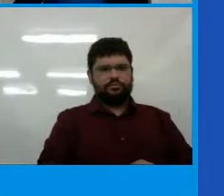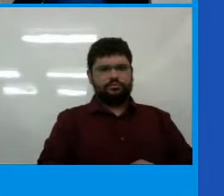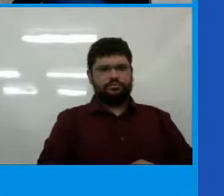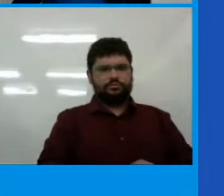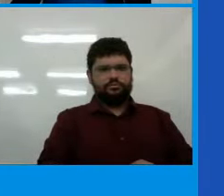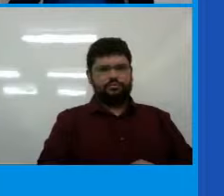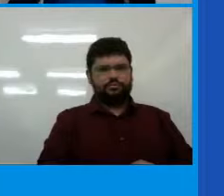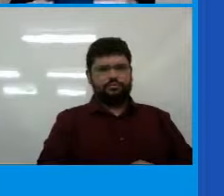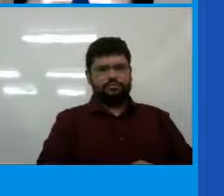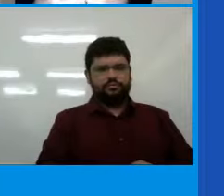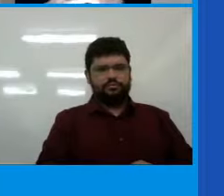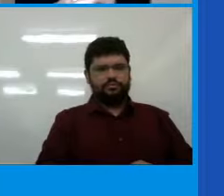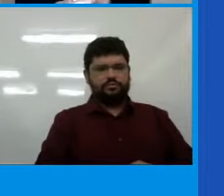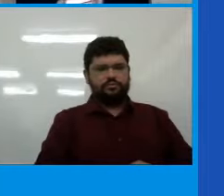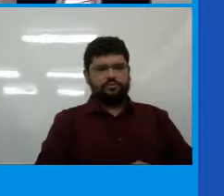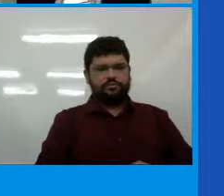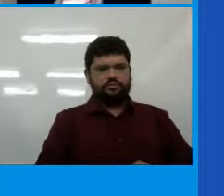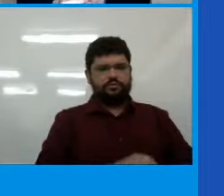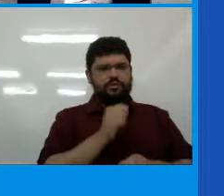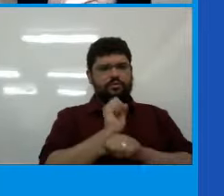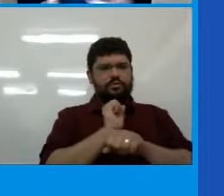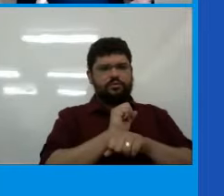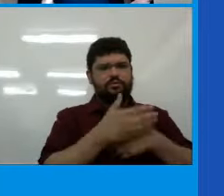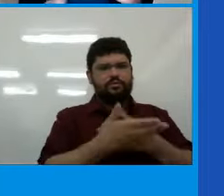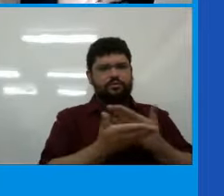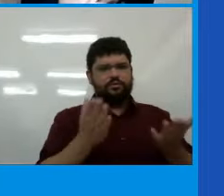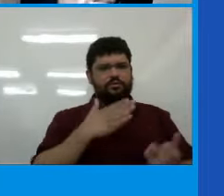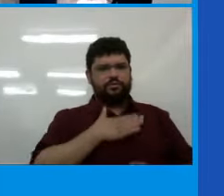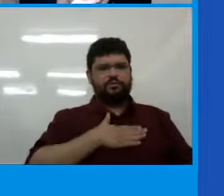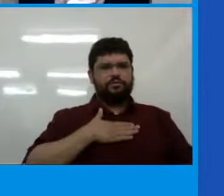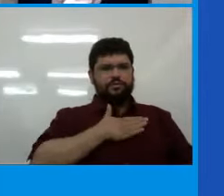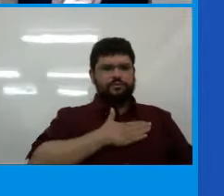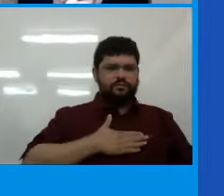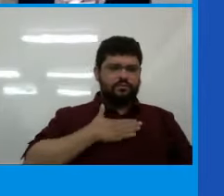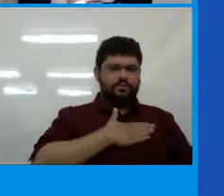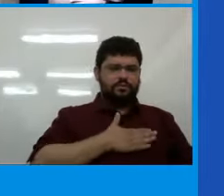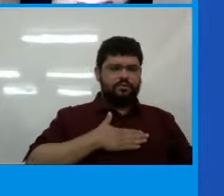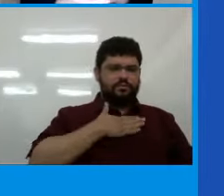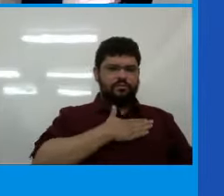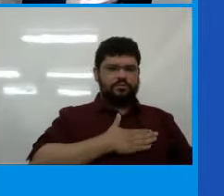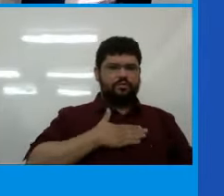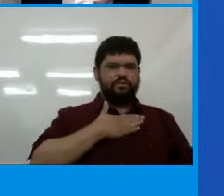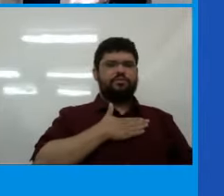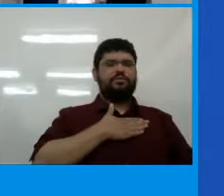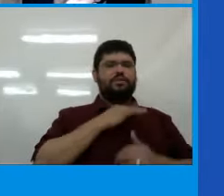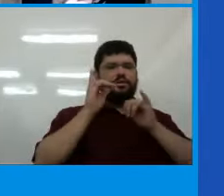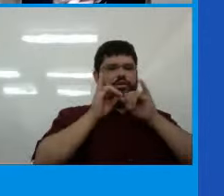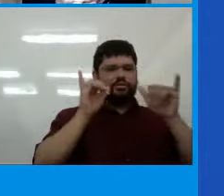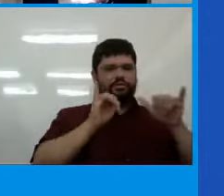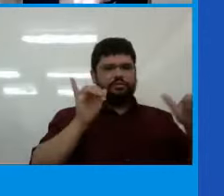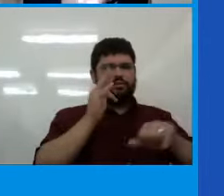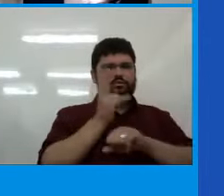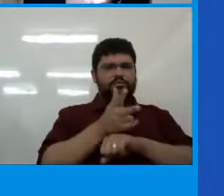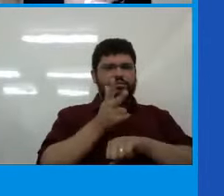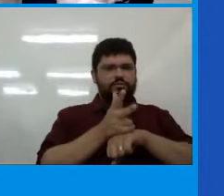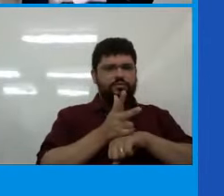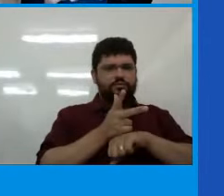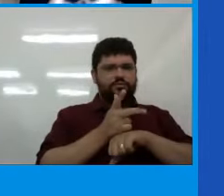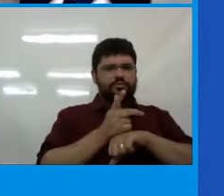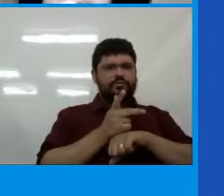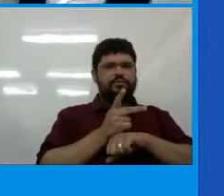Então, pessoal, eu espero que vocês tenham gostado dessa mensagem que eu trouxe através do vídeo, para reforçar